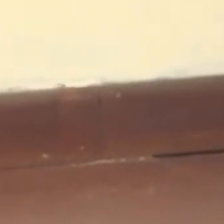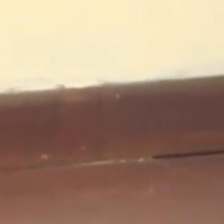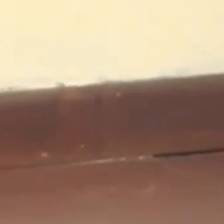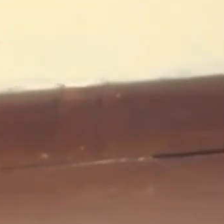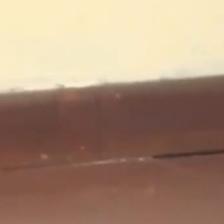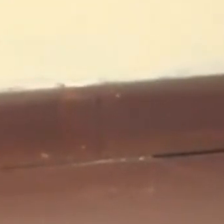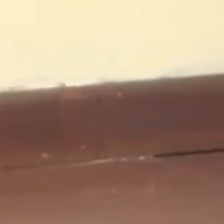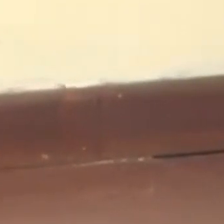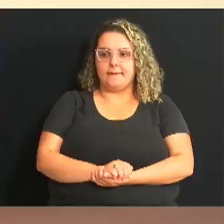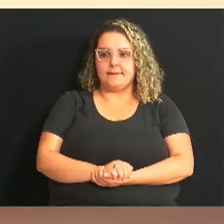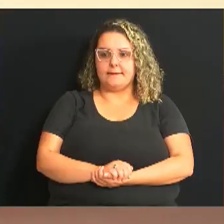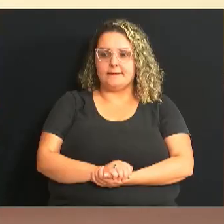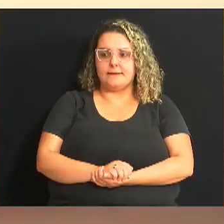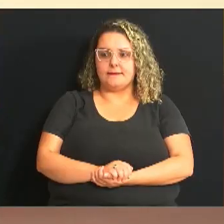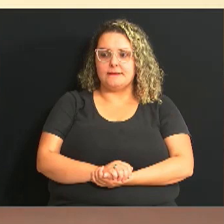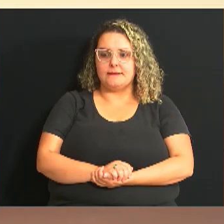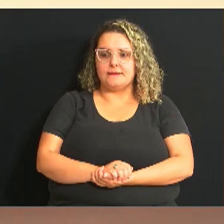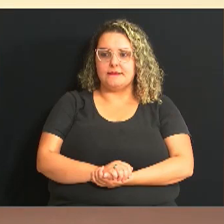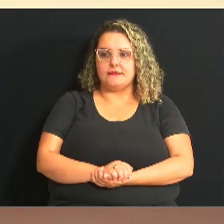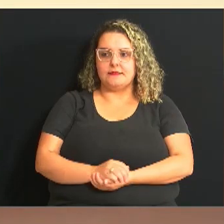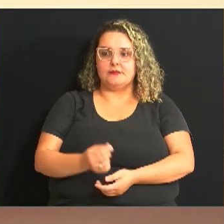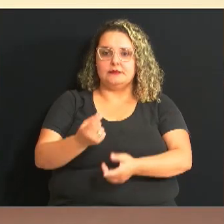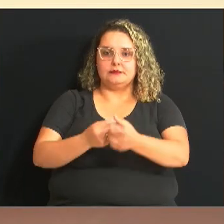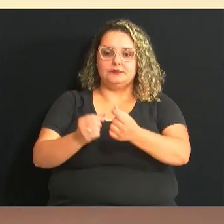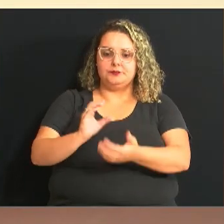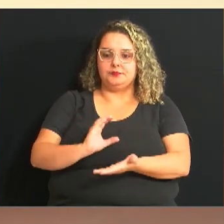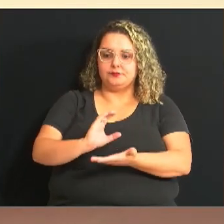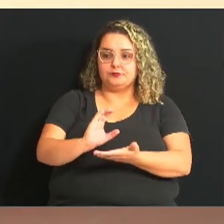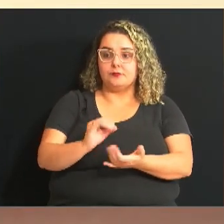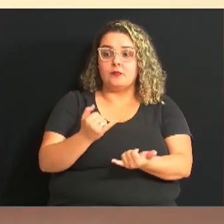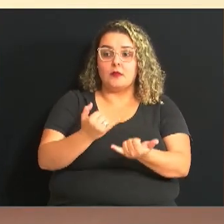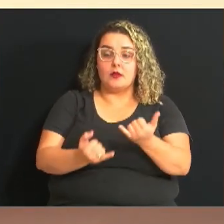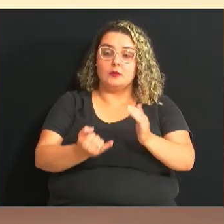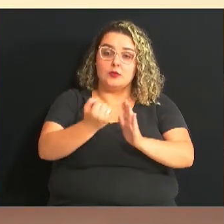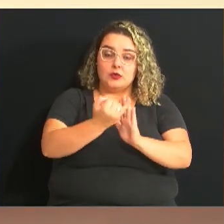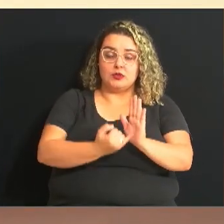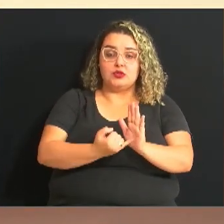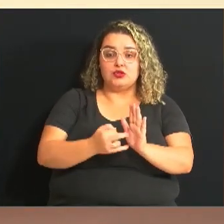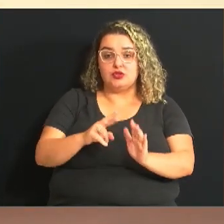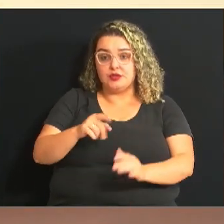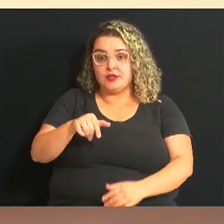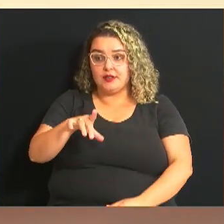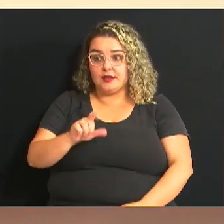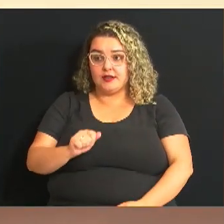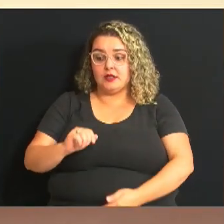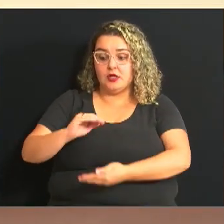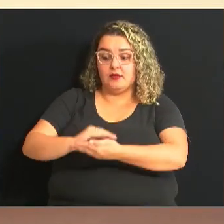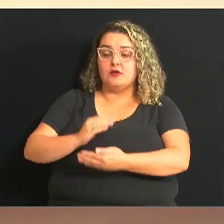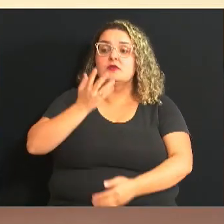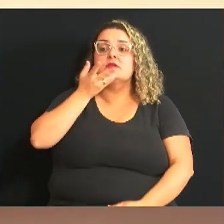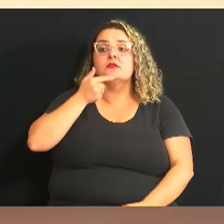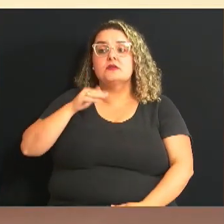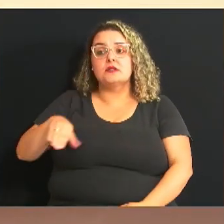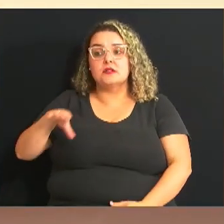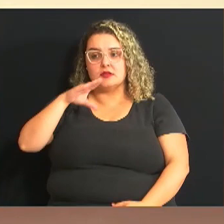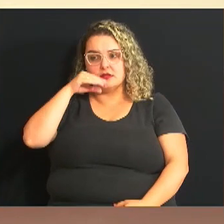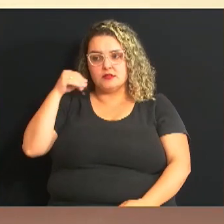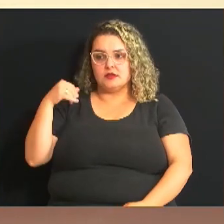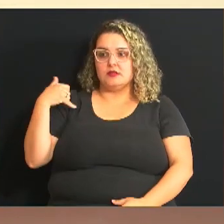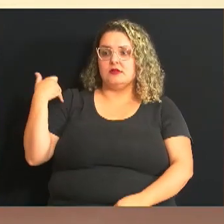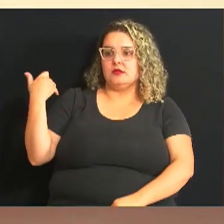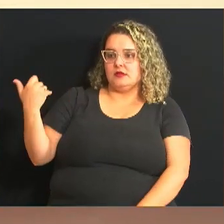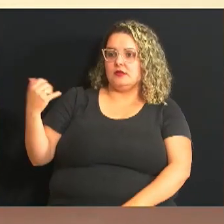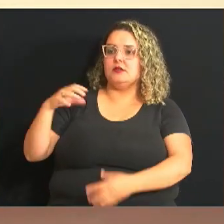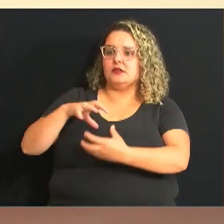contribuintes para destinar parte do imposto de renda devido aos fundos da criança e do adolescente e do idoso aqui